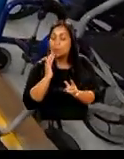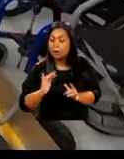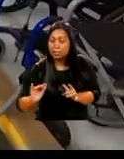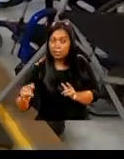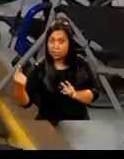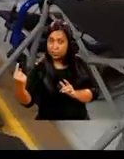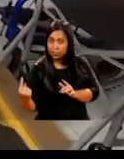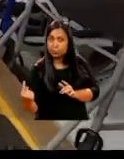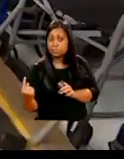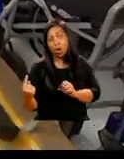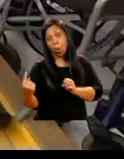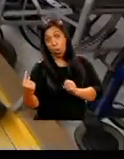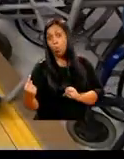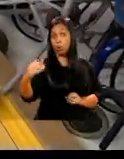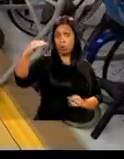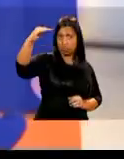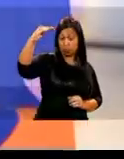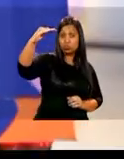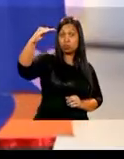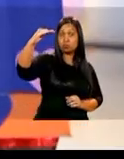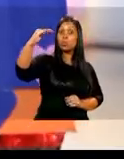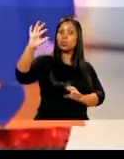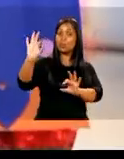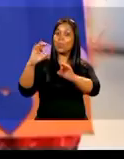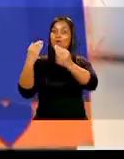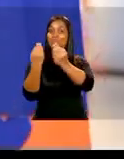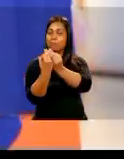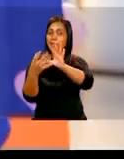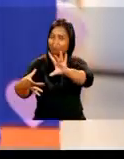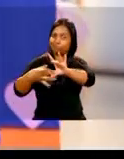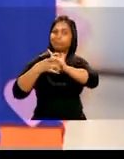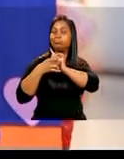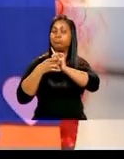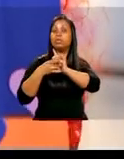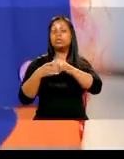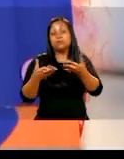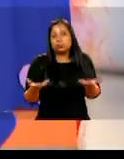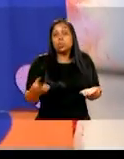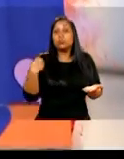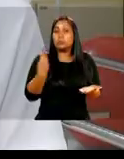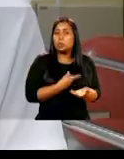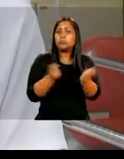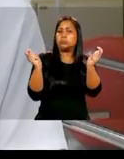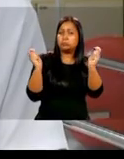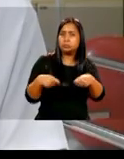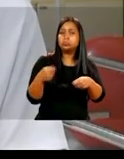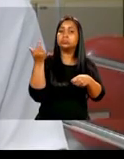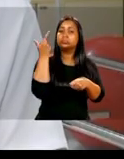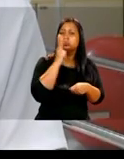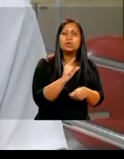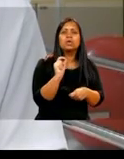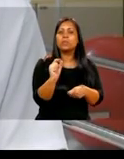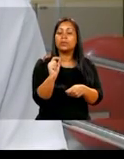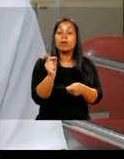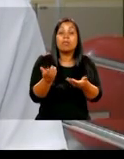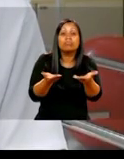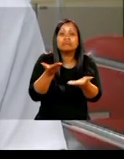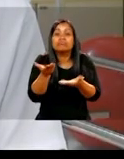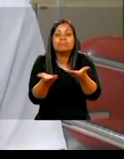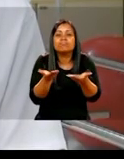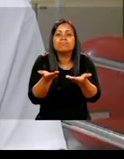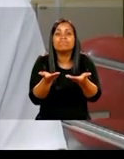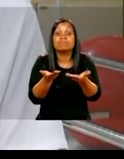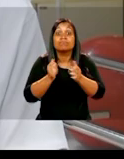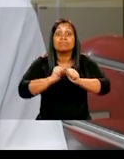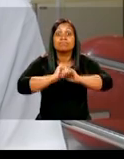criança, né, ou o adulto, e com as famílias. Dessa forma, a gente consegue um